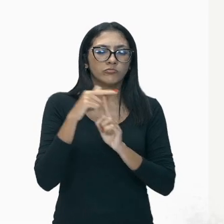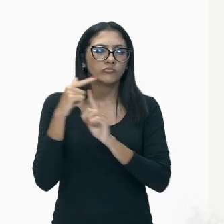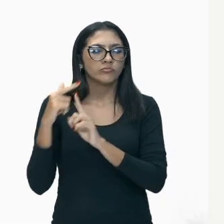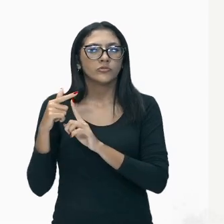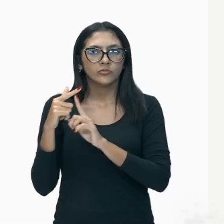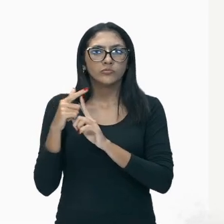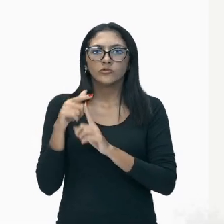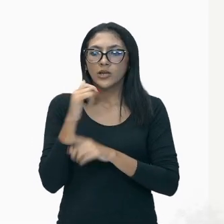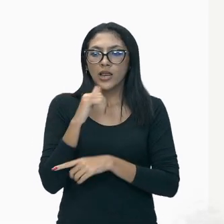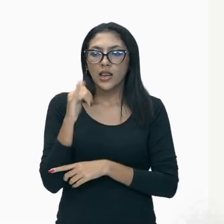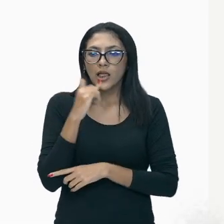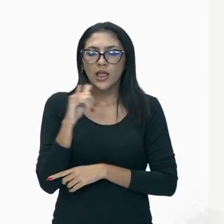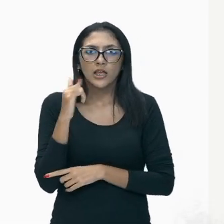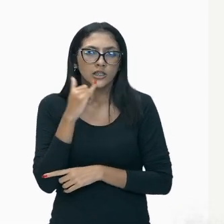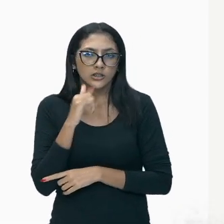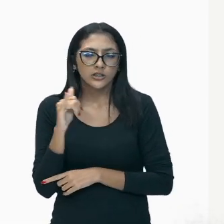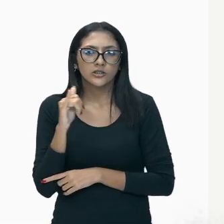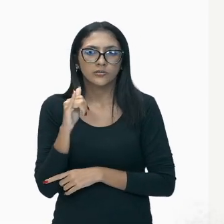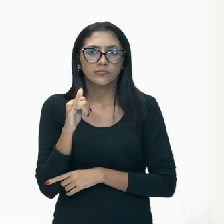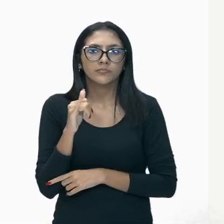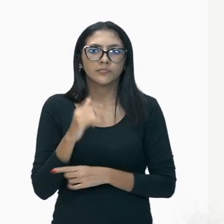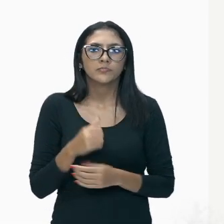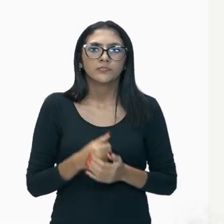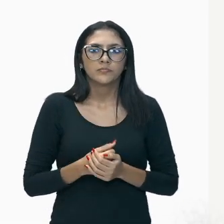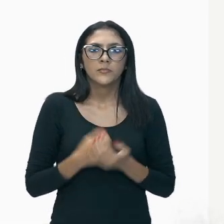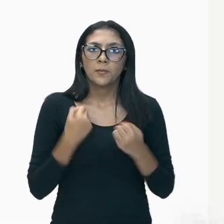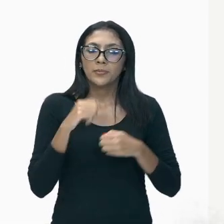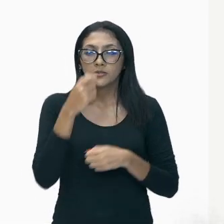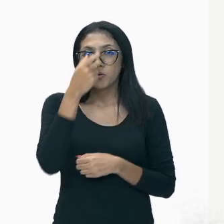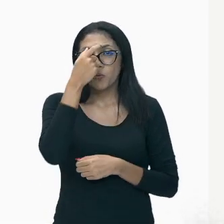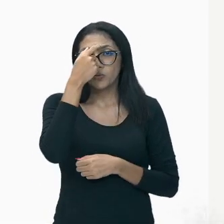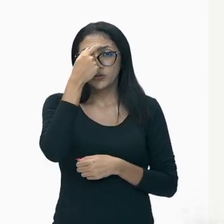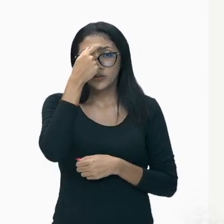é essencial para utilizar de modo consciente.